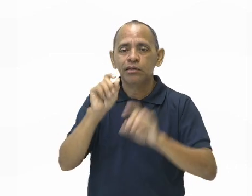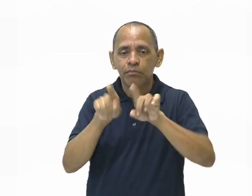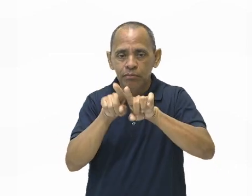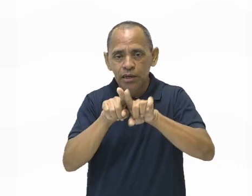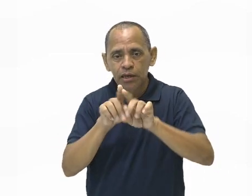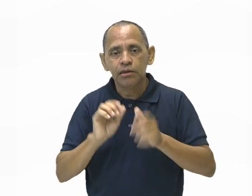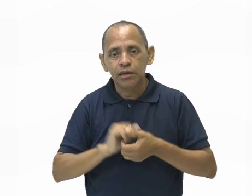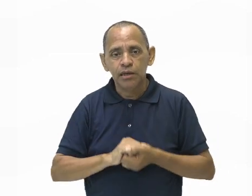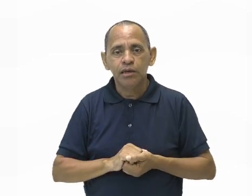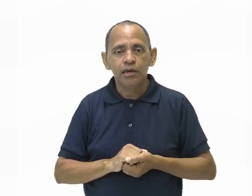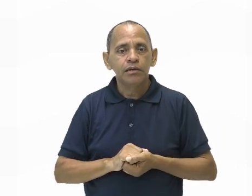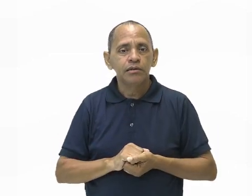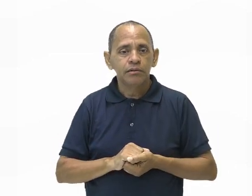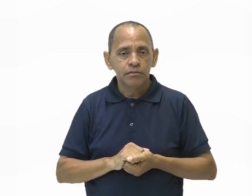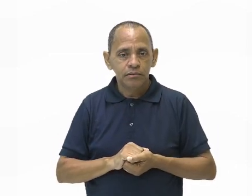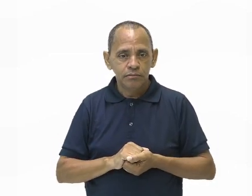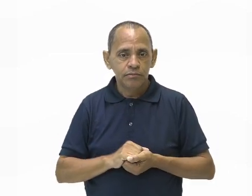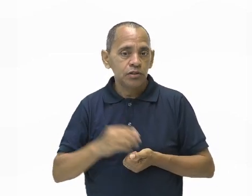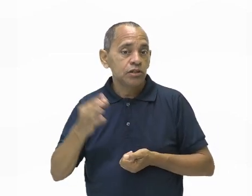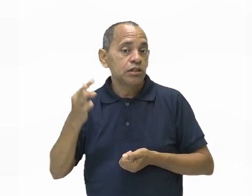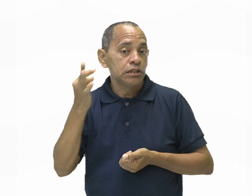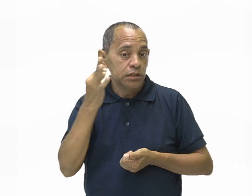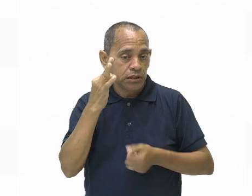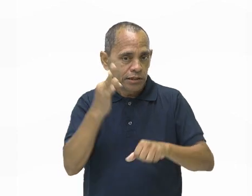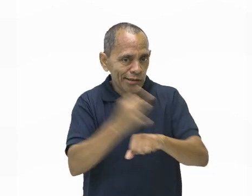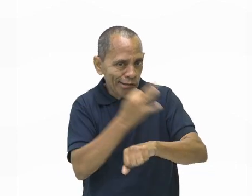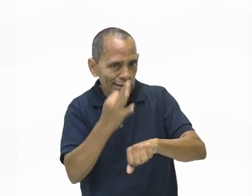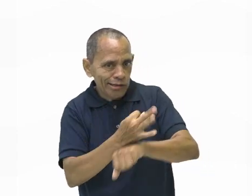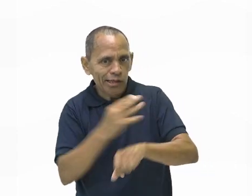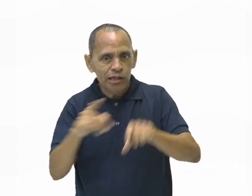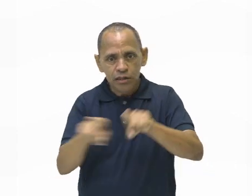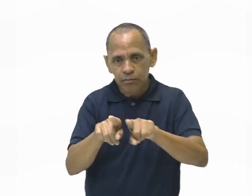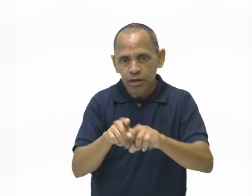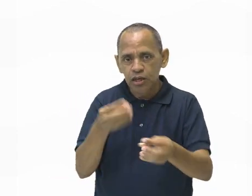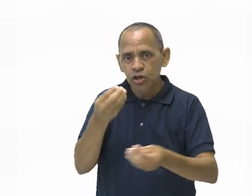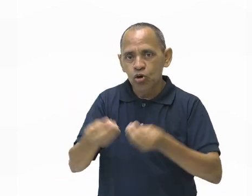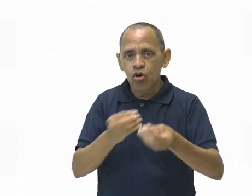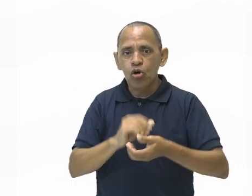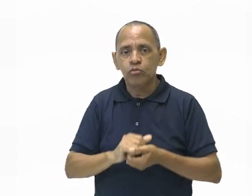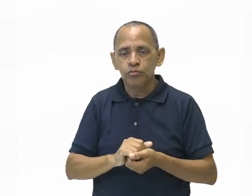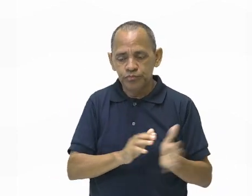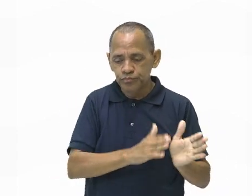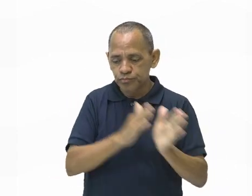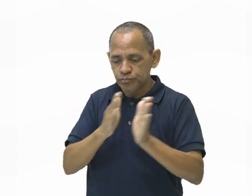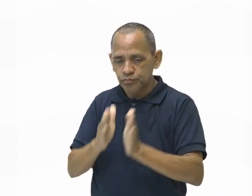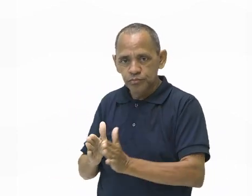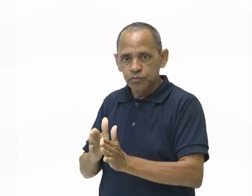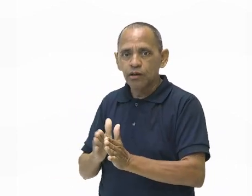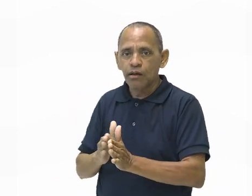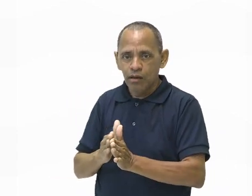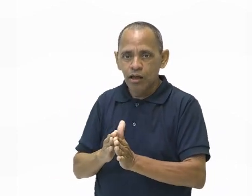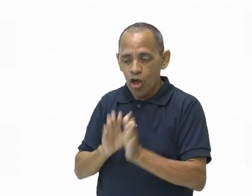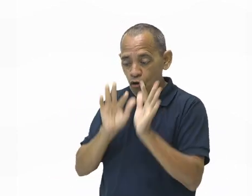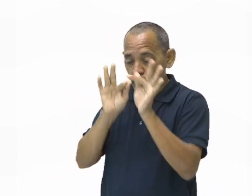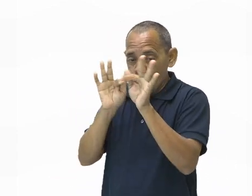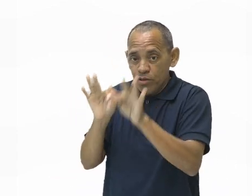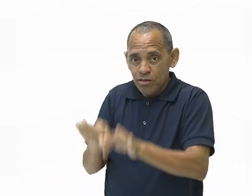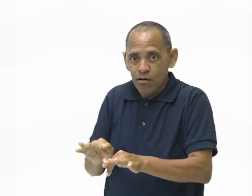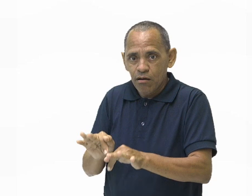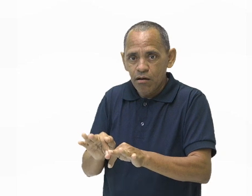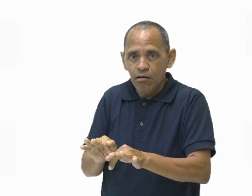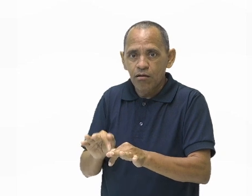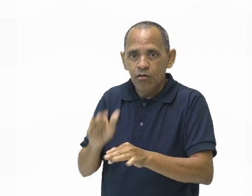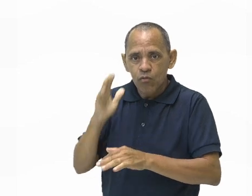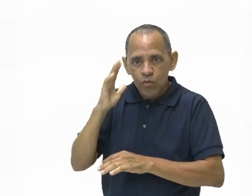Então, o clímax ele está dentro do desenvolvimento. Depois do desenvolvimento, nós temos a situação final. Isso